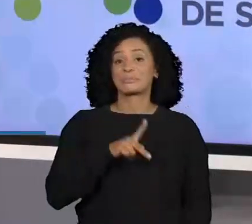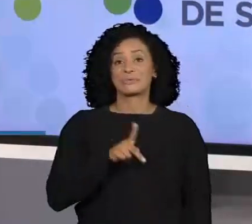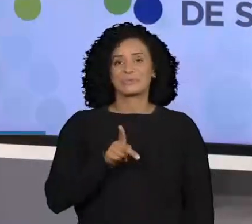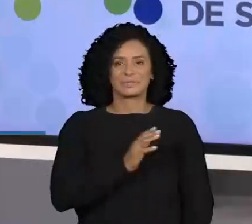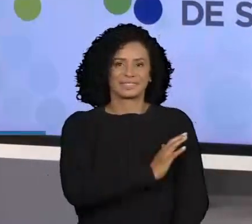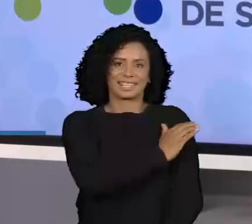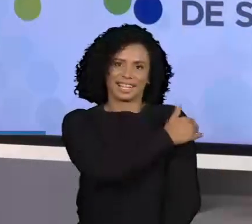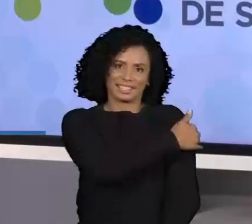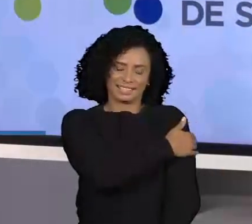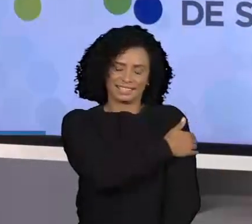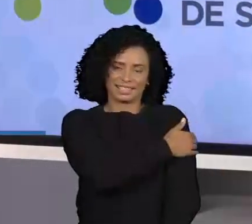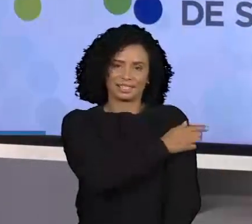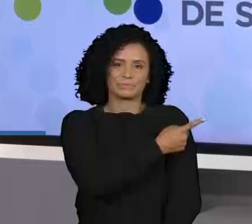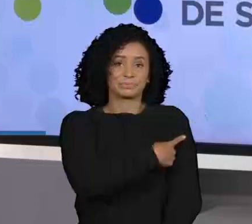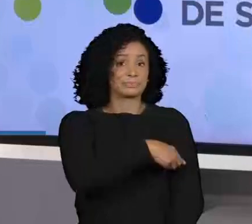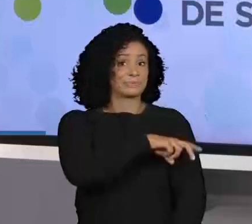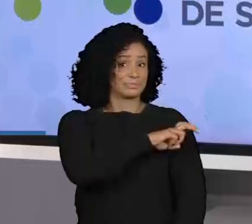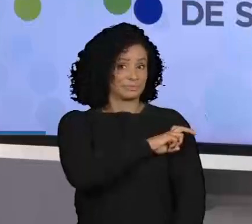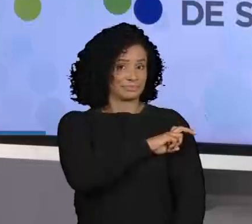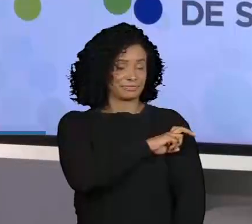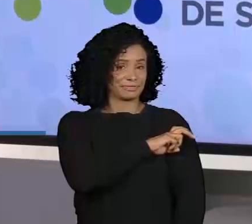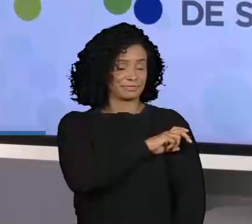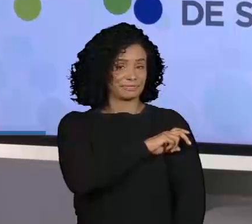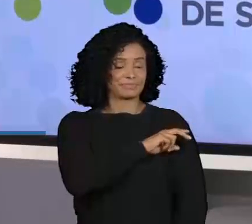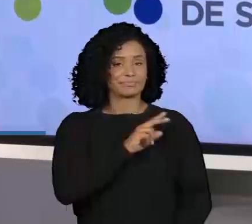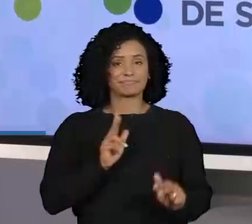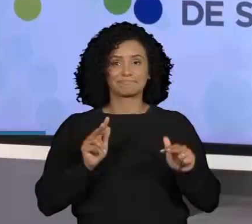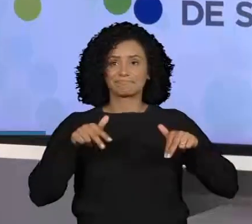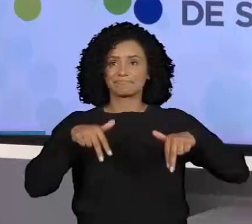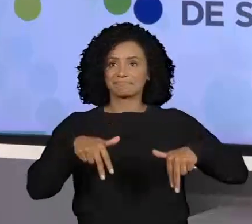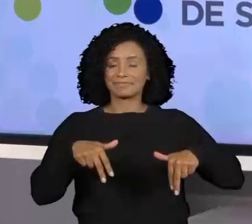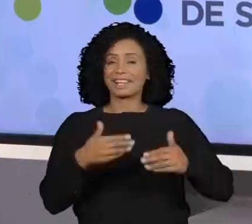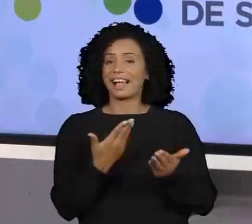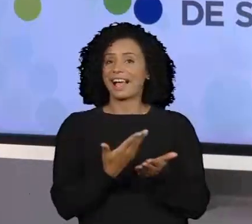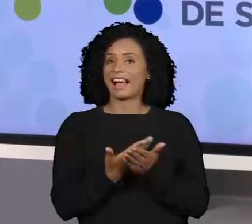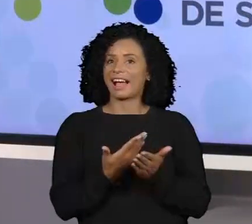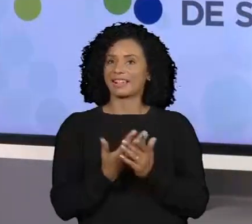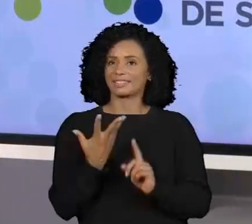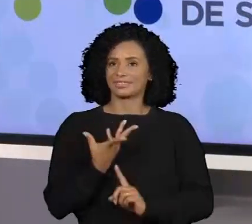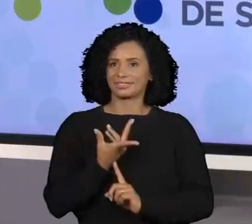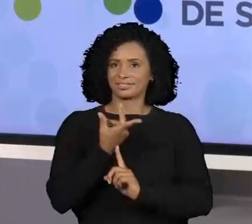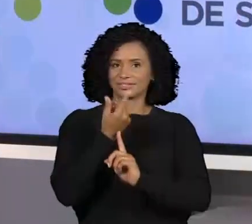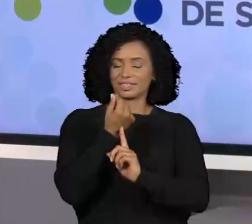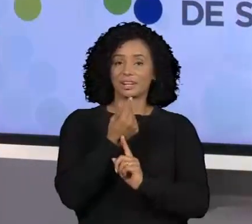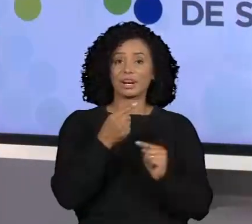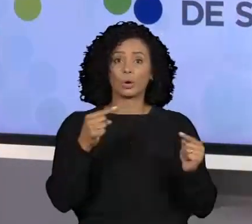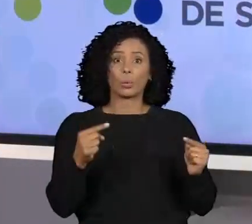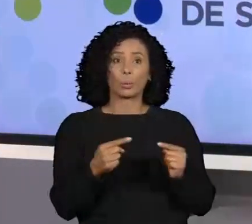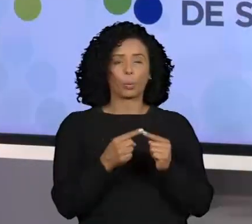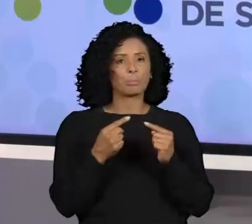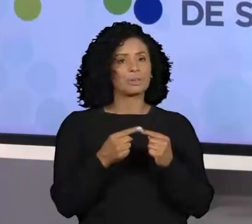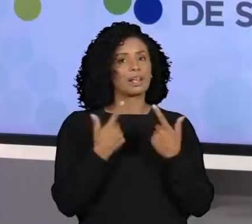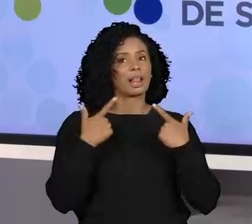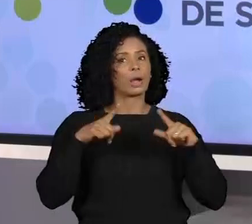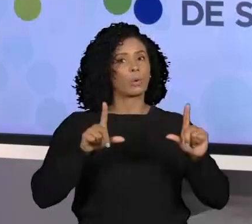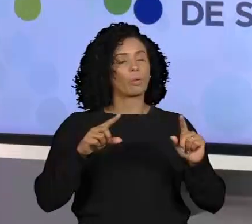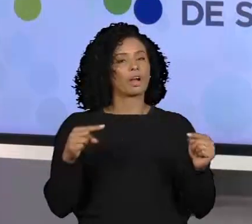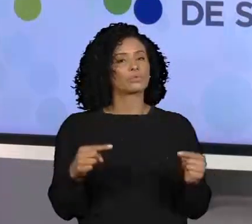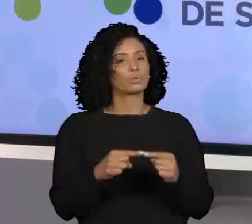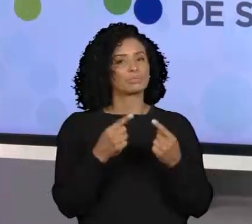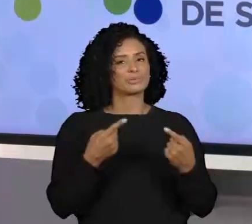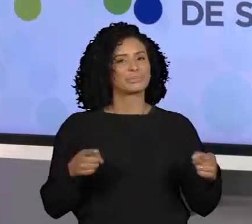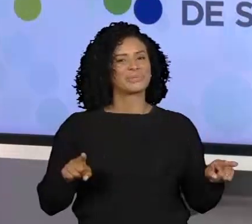professor de arte usando iniciais e estamos aqui para mais uma aula de arte trabalhando com a linguagem da música